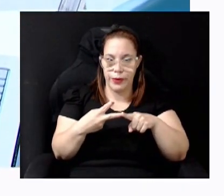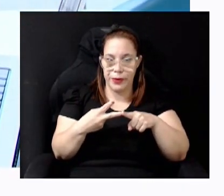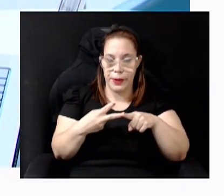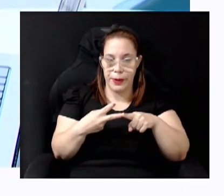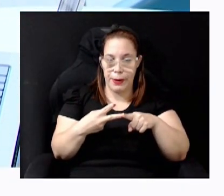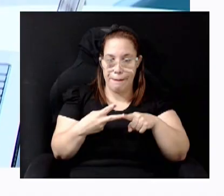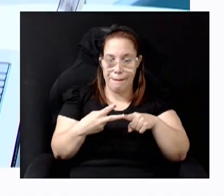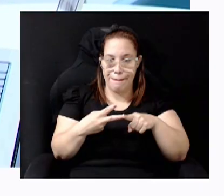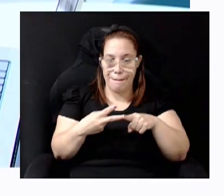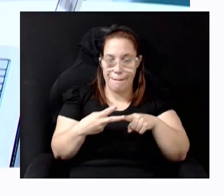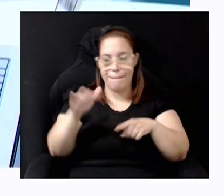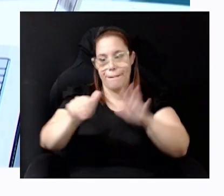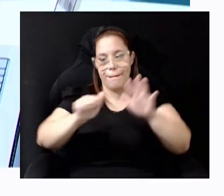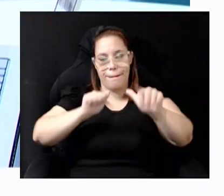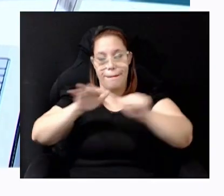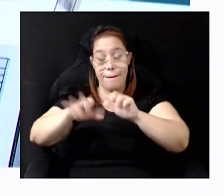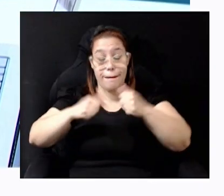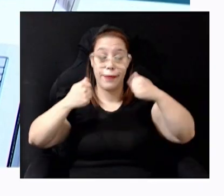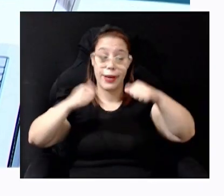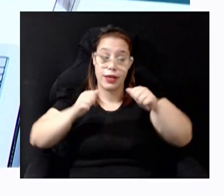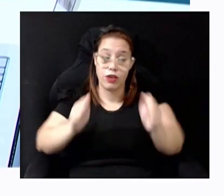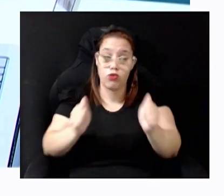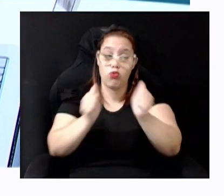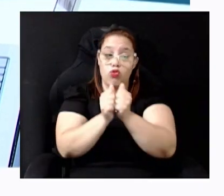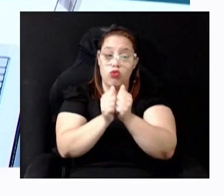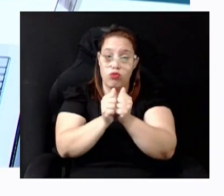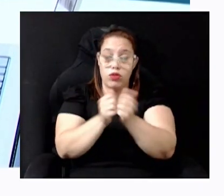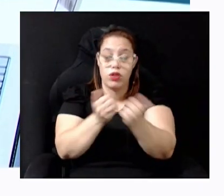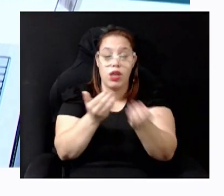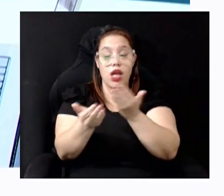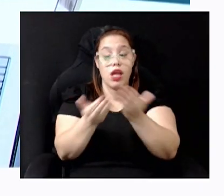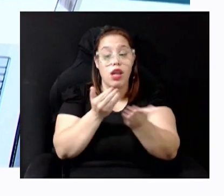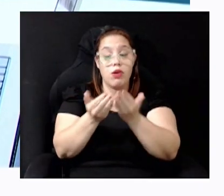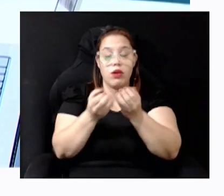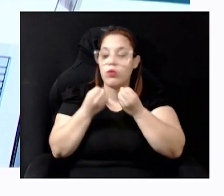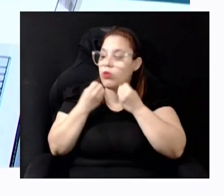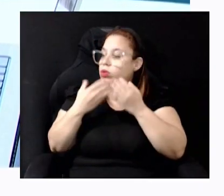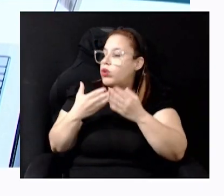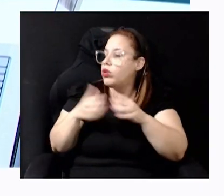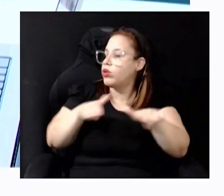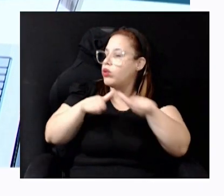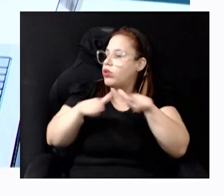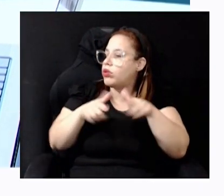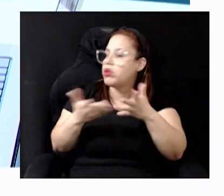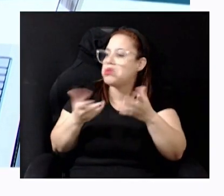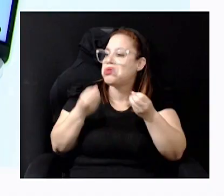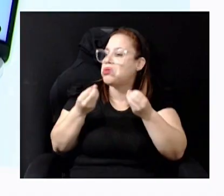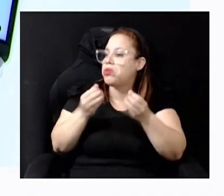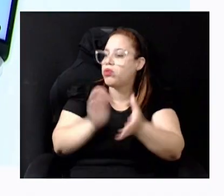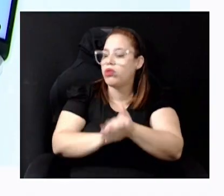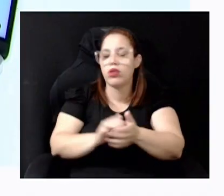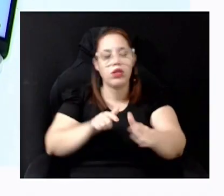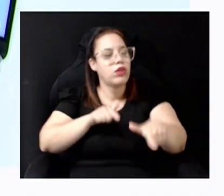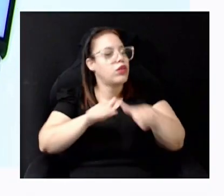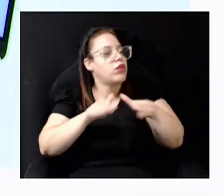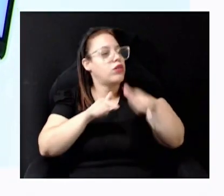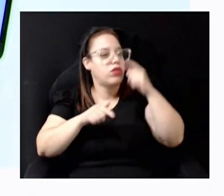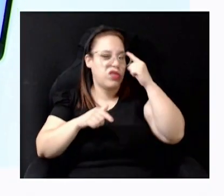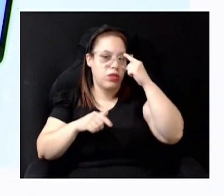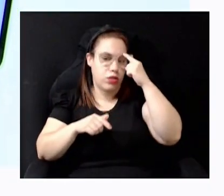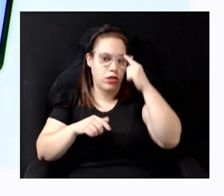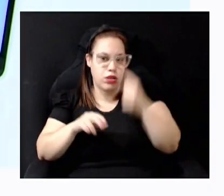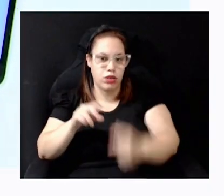camadas aí precisam coexistir, né, e precisam estar equilibradas. Muito bem. E o mercado de trabalho, como é? Olha, o mercado de trabalho de UX Design